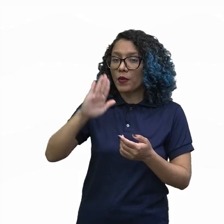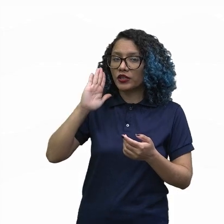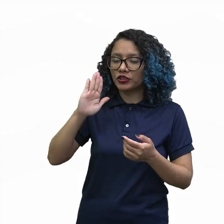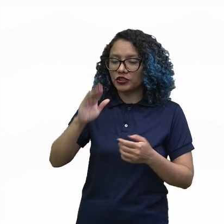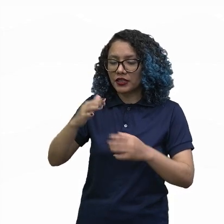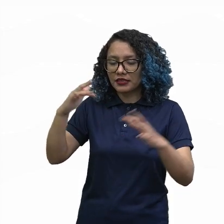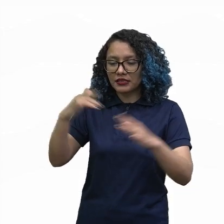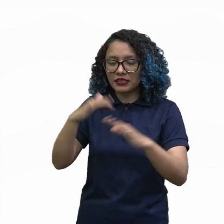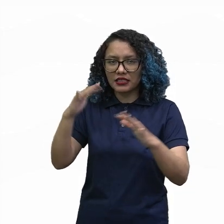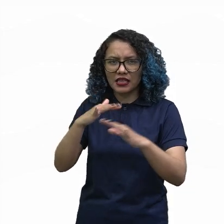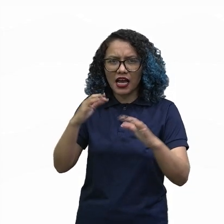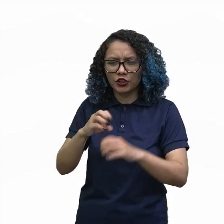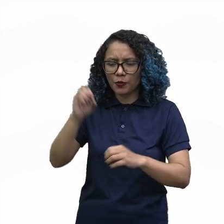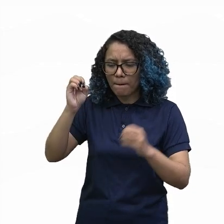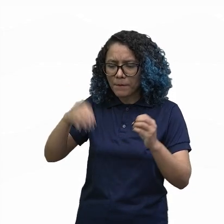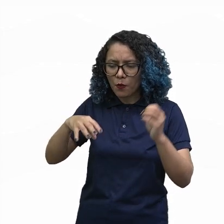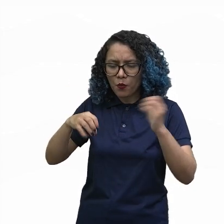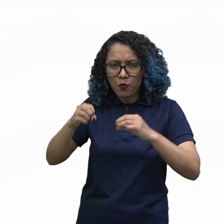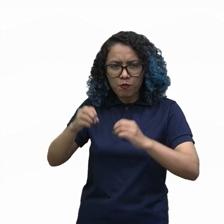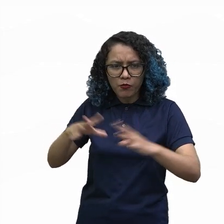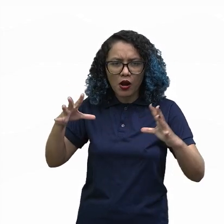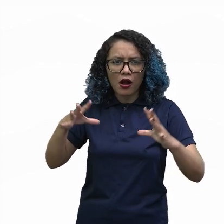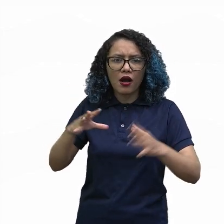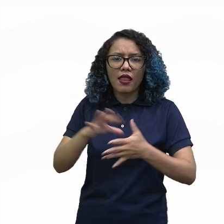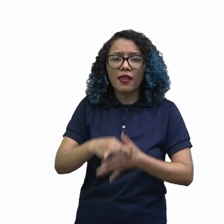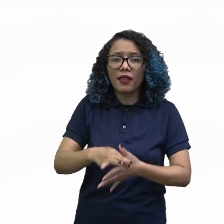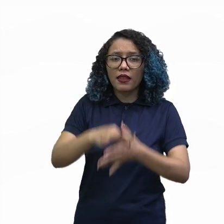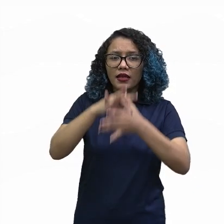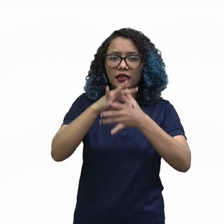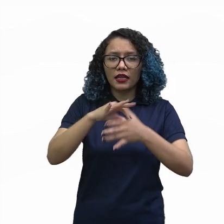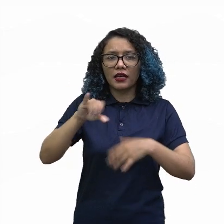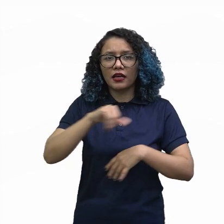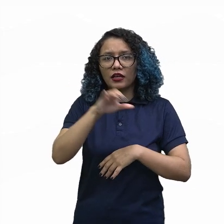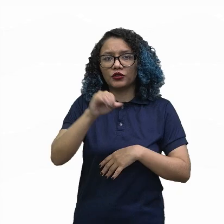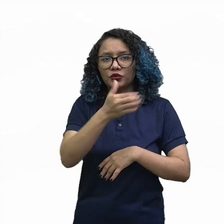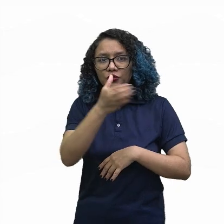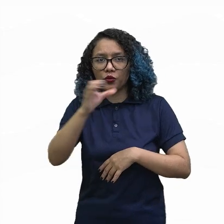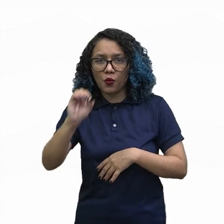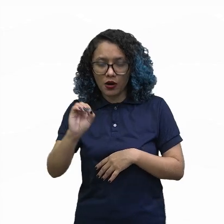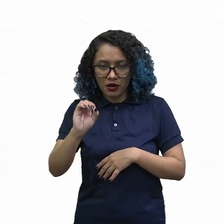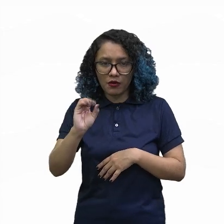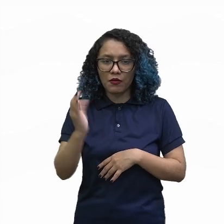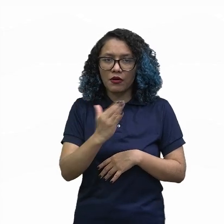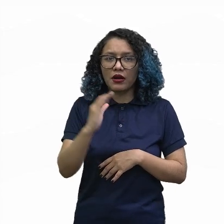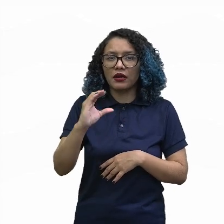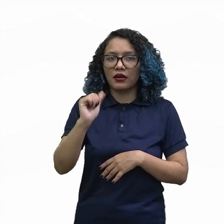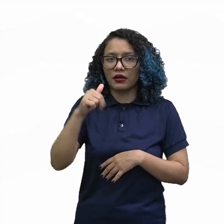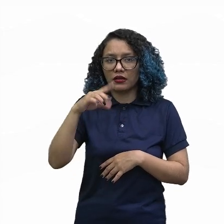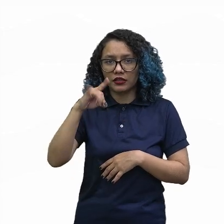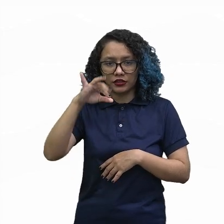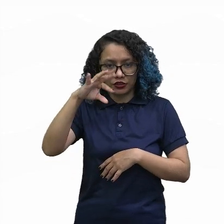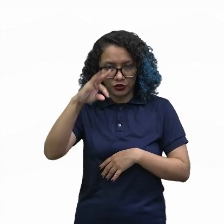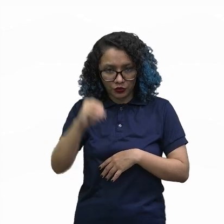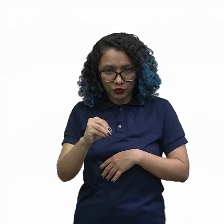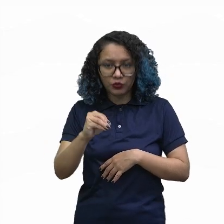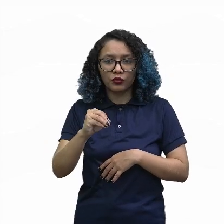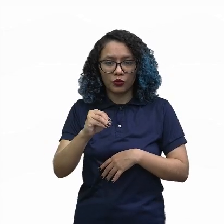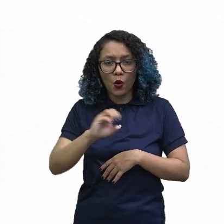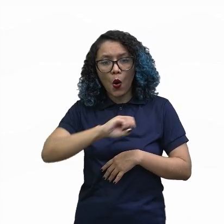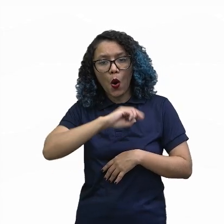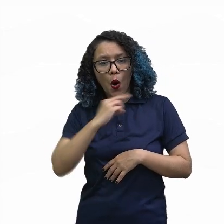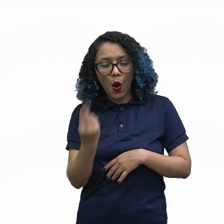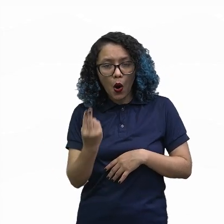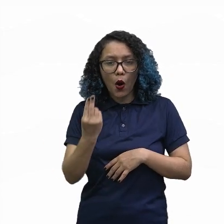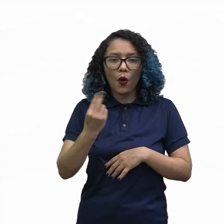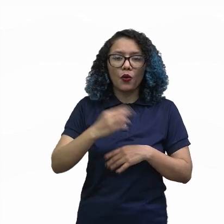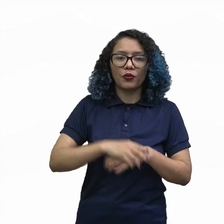líder João Cândido, que ficou conhecido como o Almirante Negro. Hermes da Fonseca,